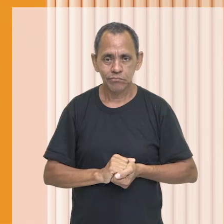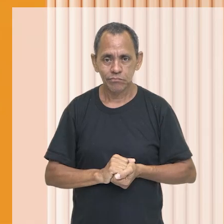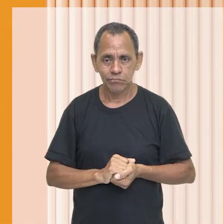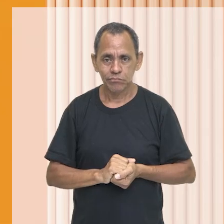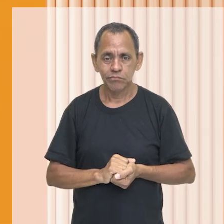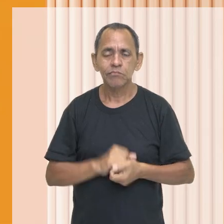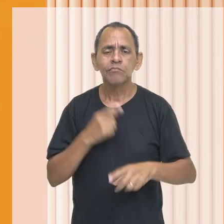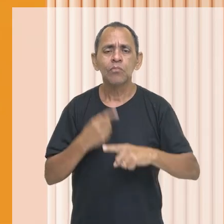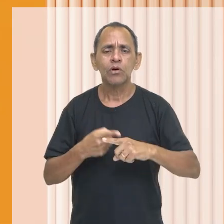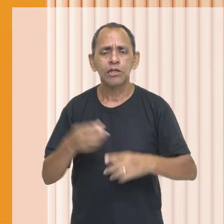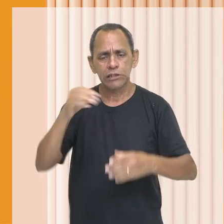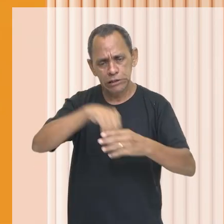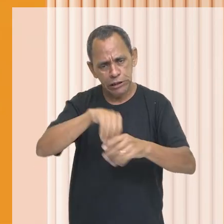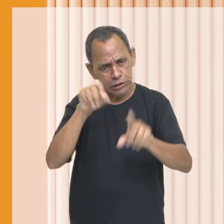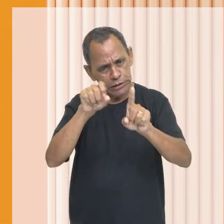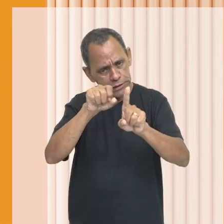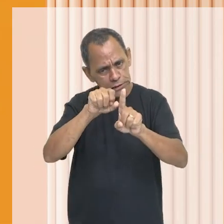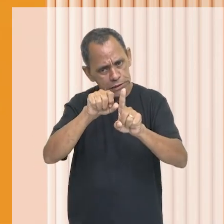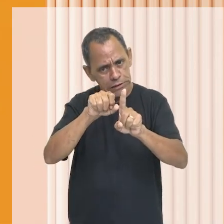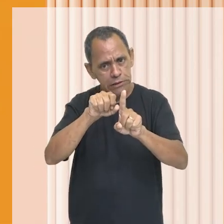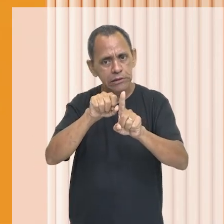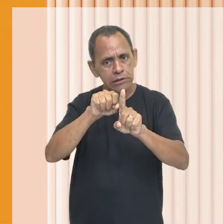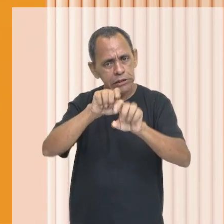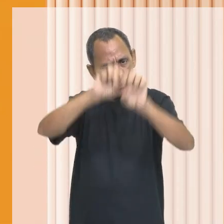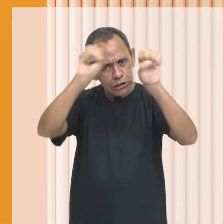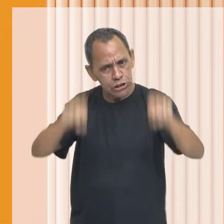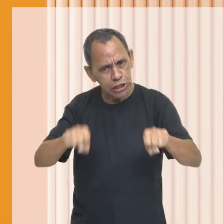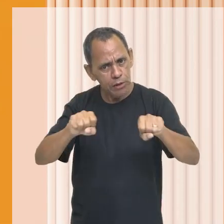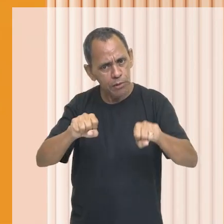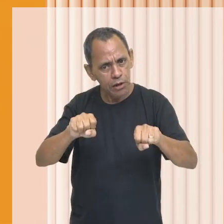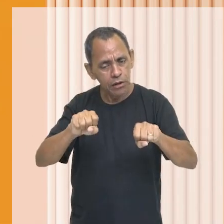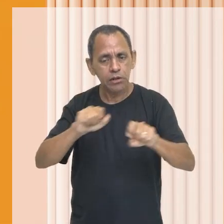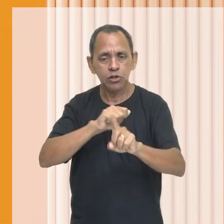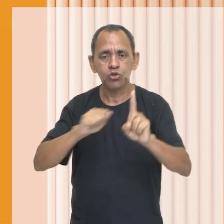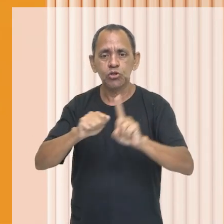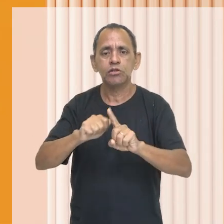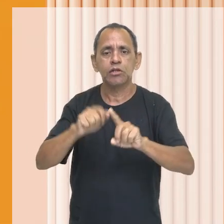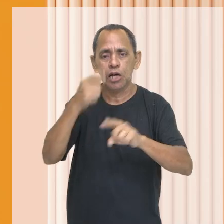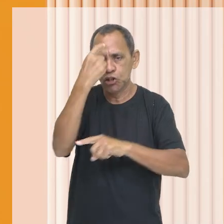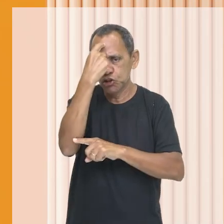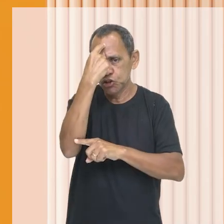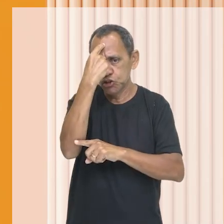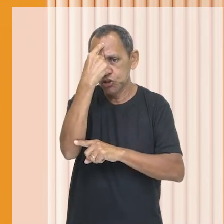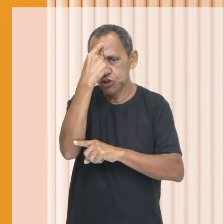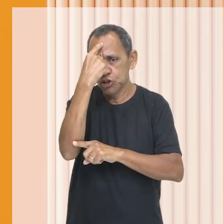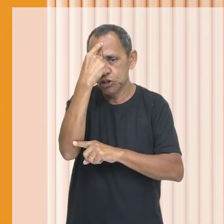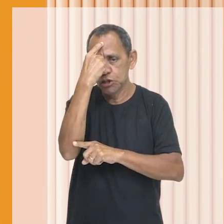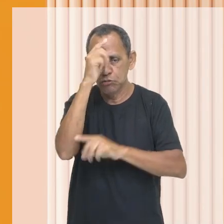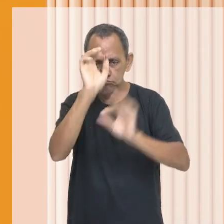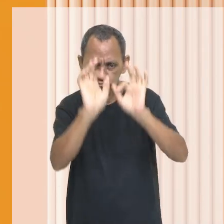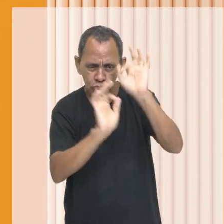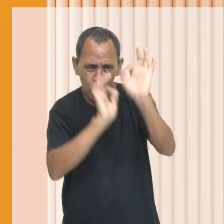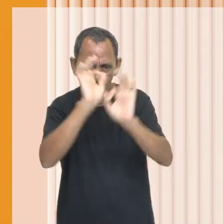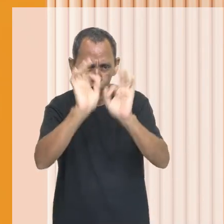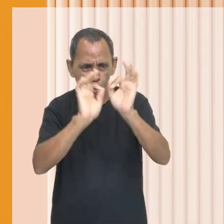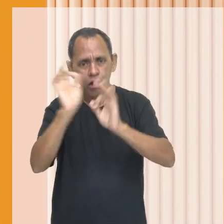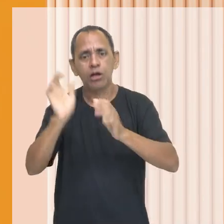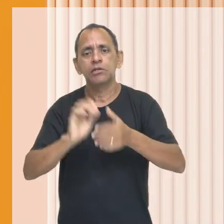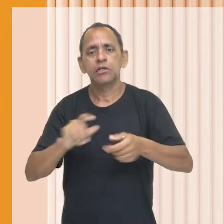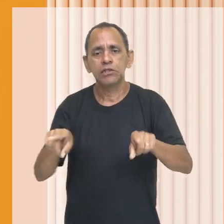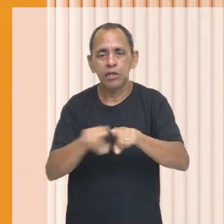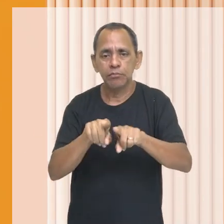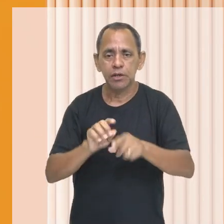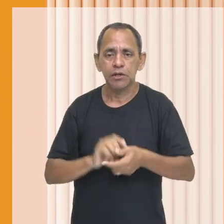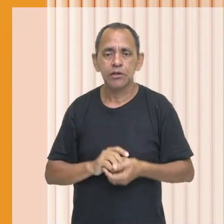desse sistema que a sociedade indiana ela foi moldada. E é claro que, apesar